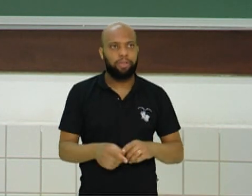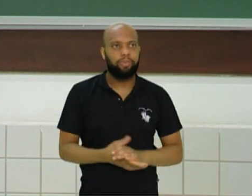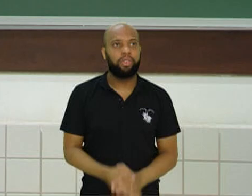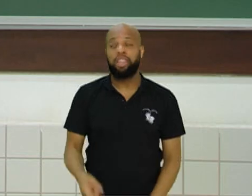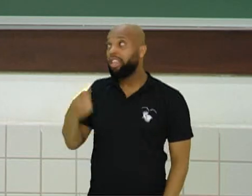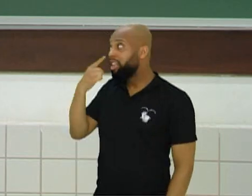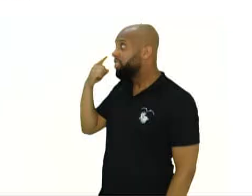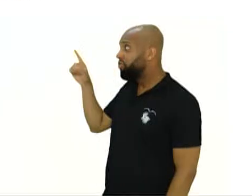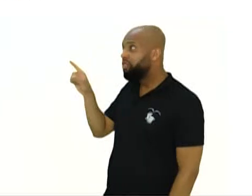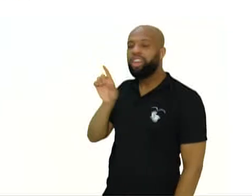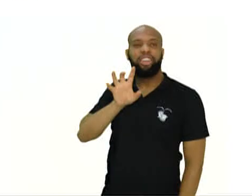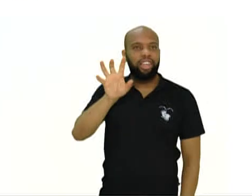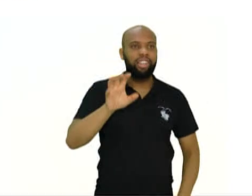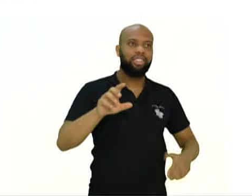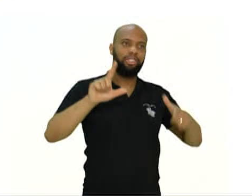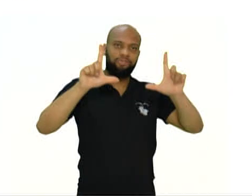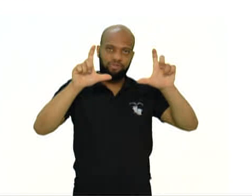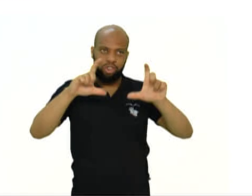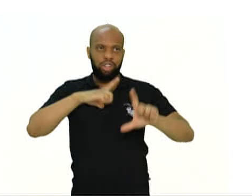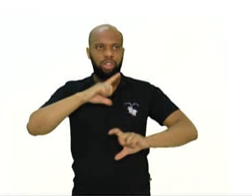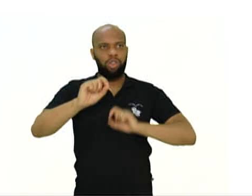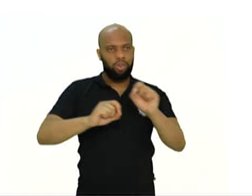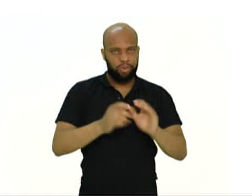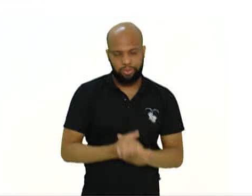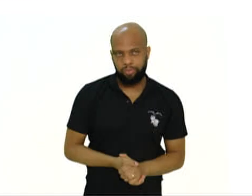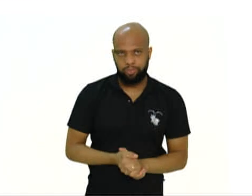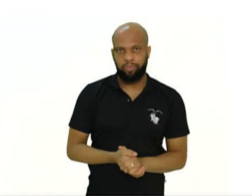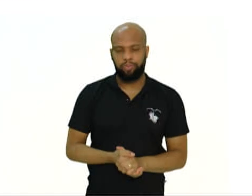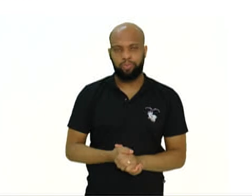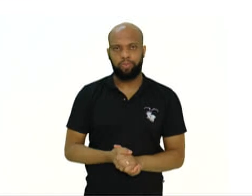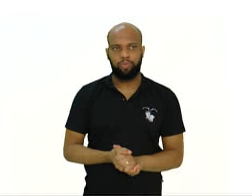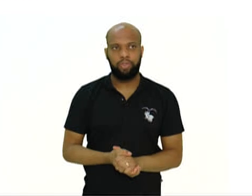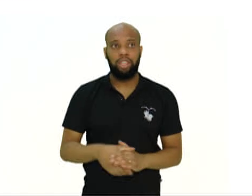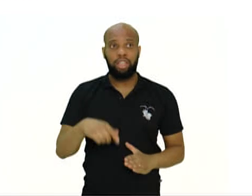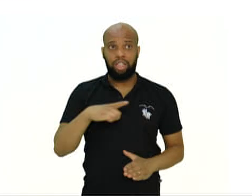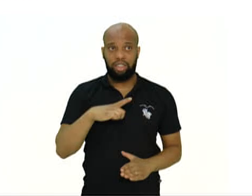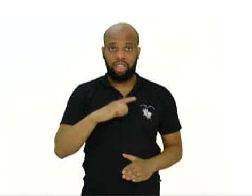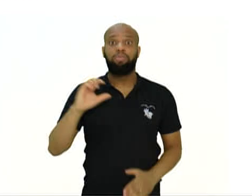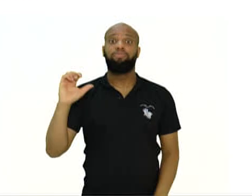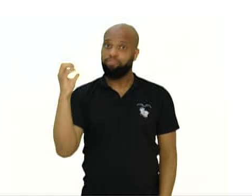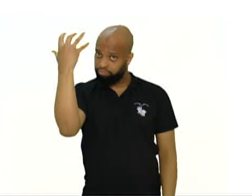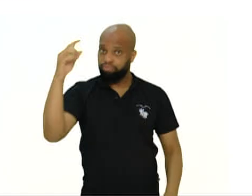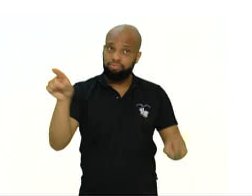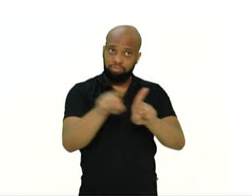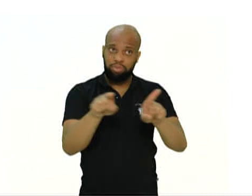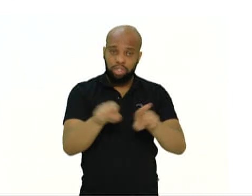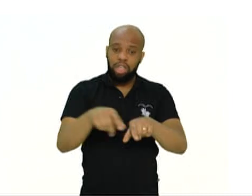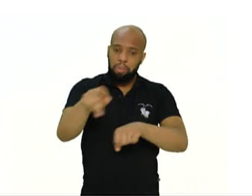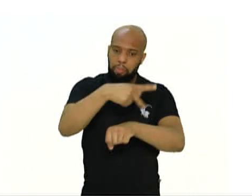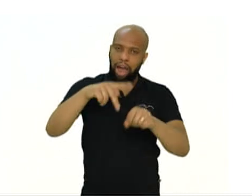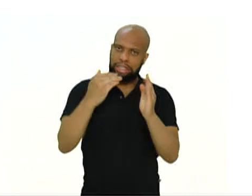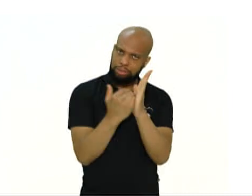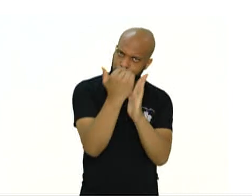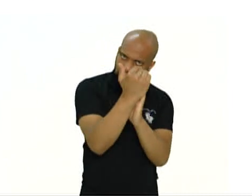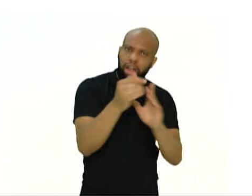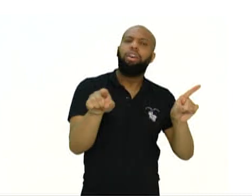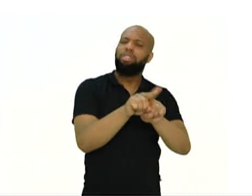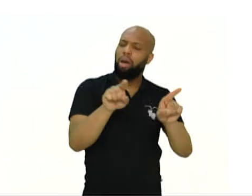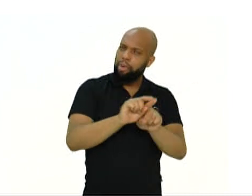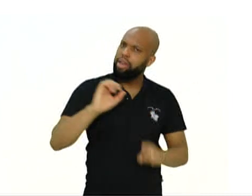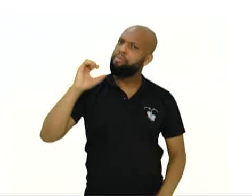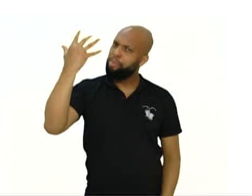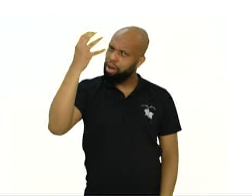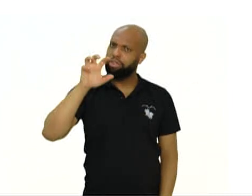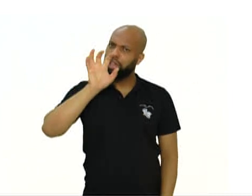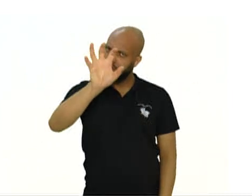na fotografia, né, a gente pode ver que as enchentes elas também ocorrem em países desenvolvidos. Então eu trouxe